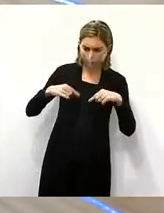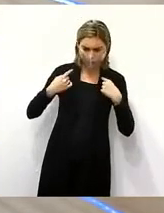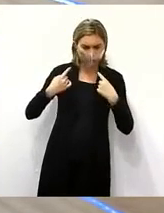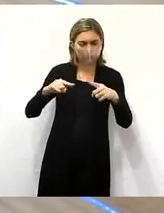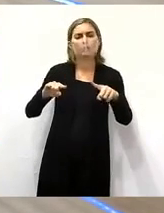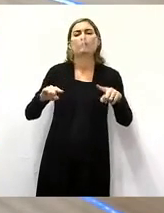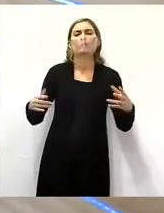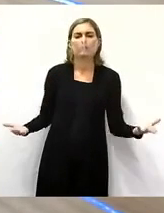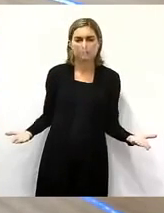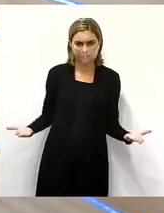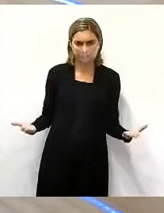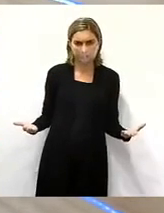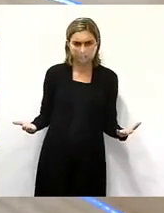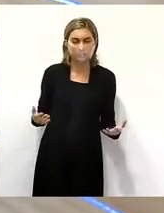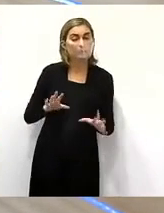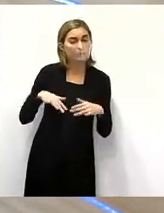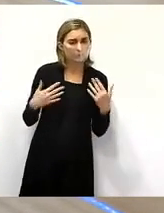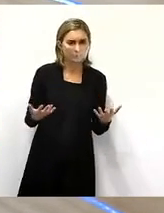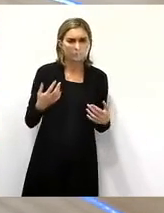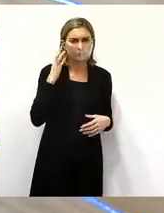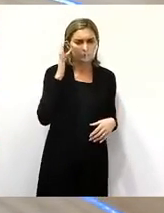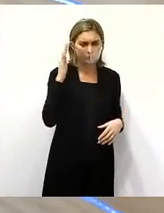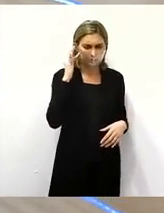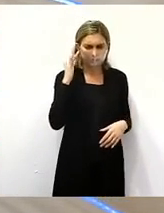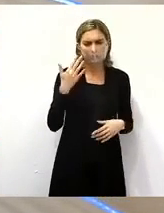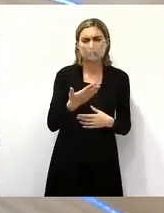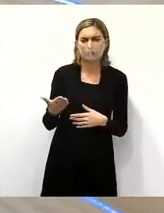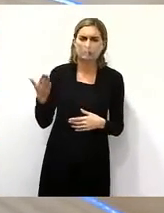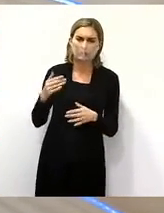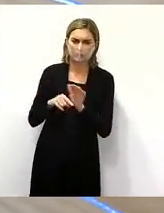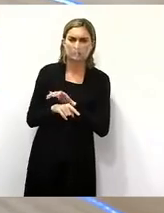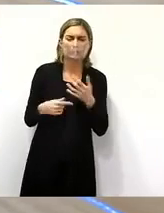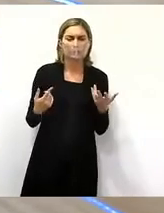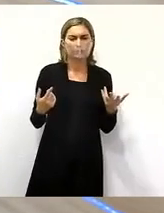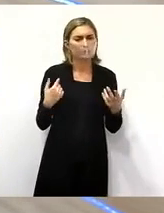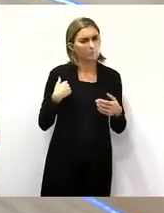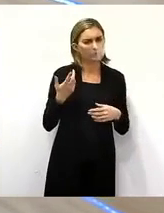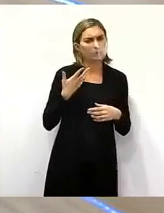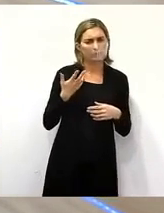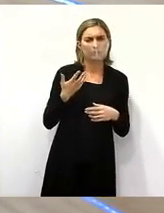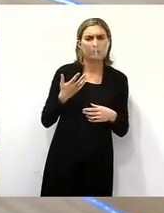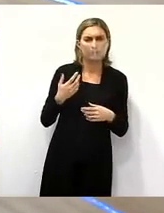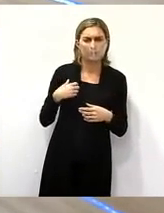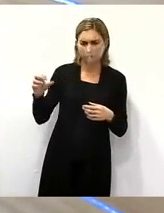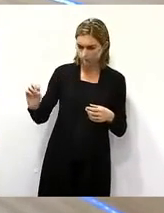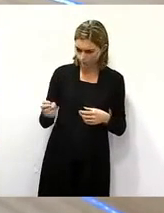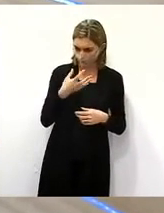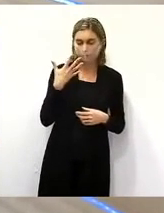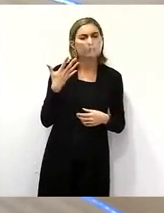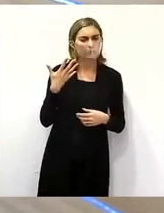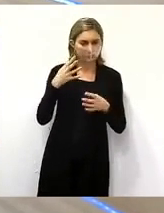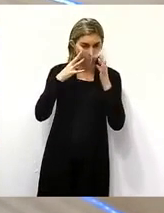E eu sou lobo de você. Então, observe, essa questão, portanto, que é uma questão